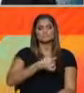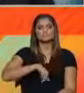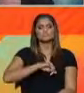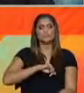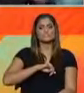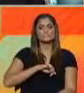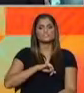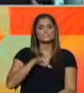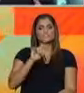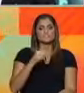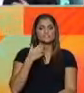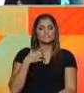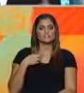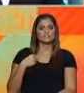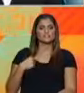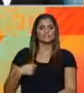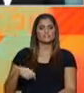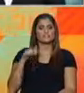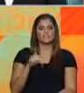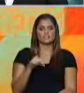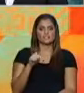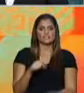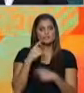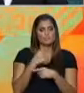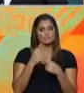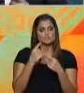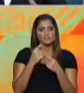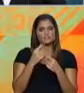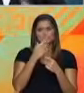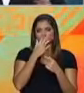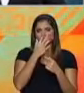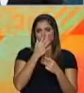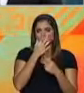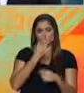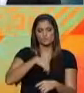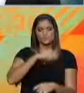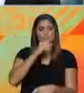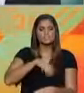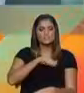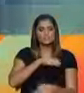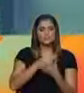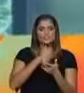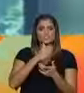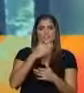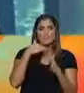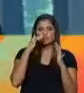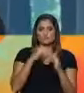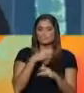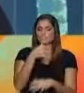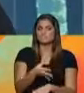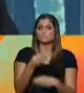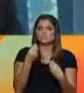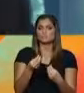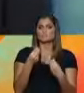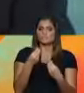temos, obviamente, hoje aqui uma pequenina mostra do que é aquilo do nosso território para além da neve. E, portanto, nós, como disse muito bem o